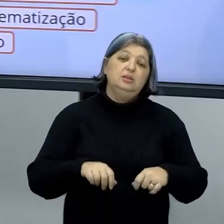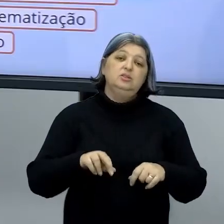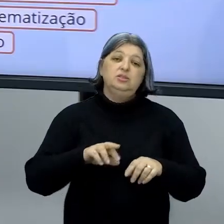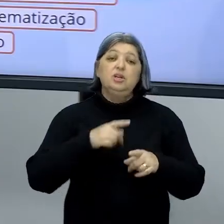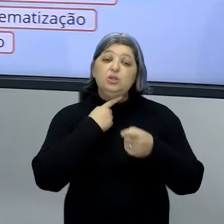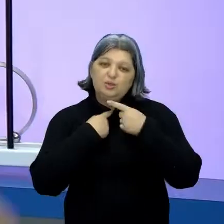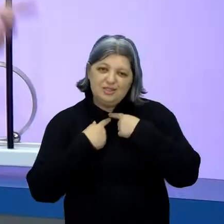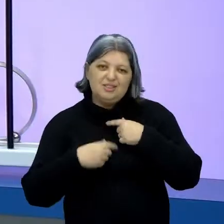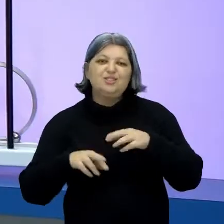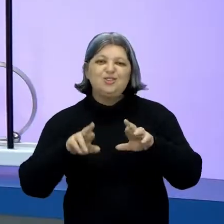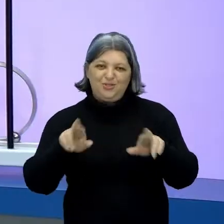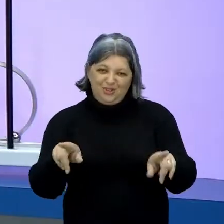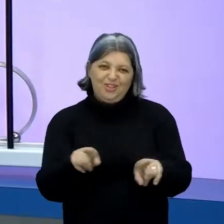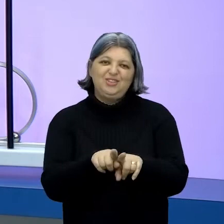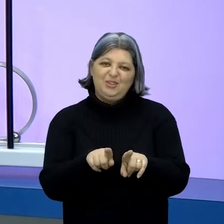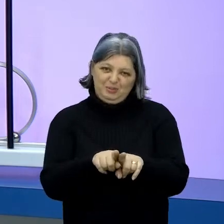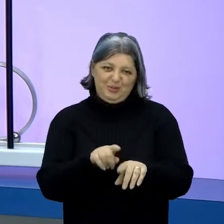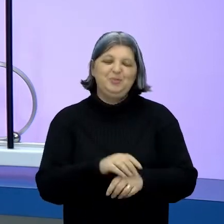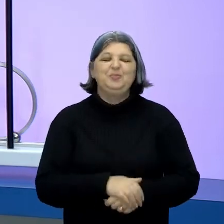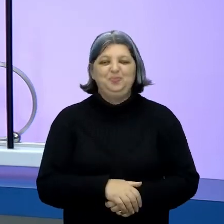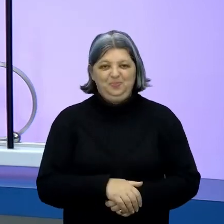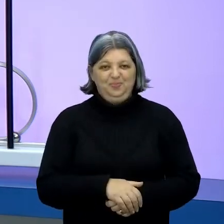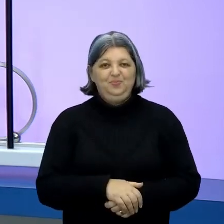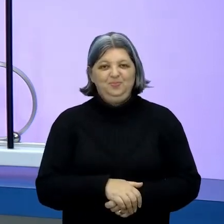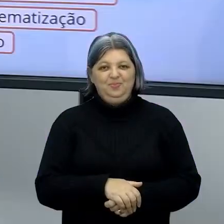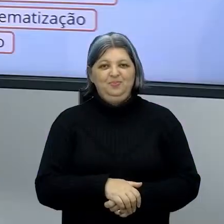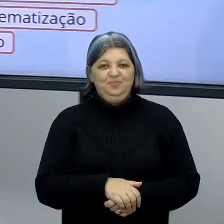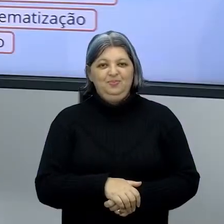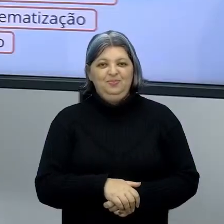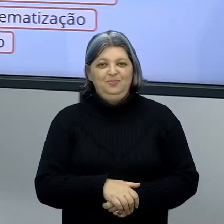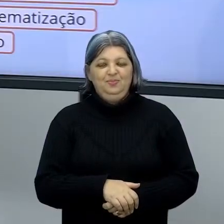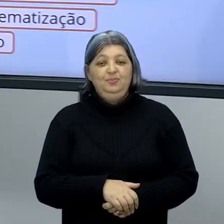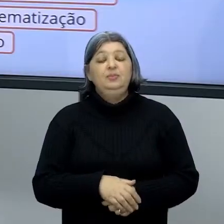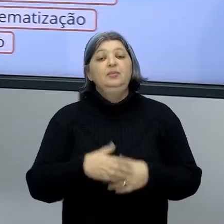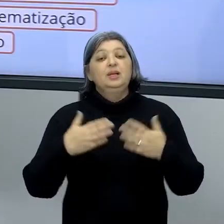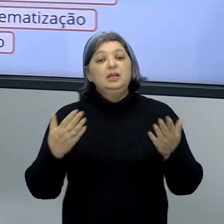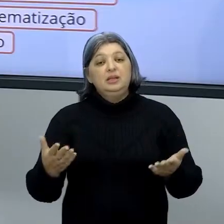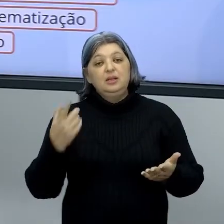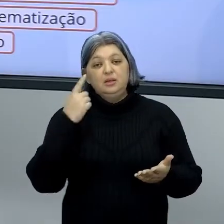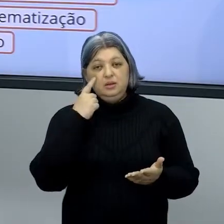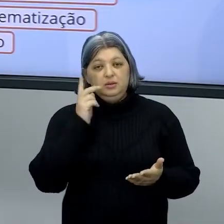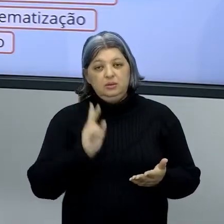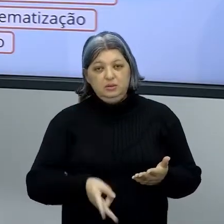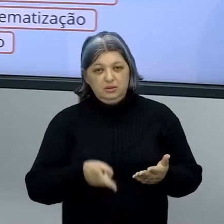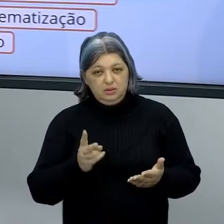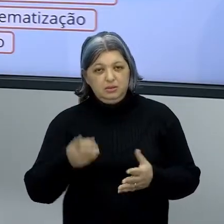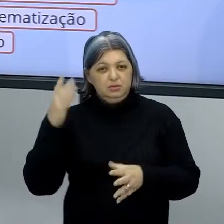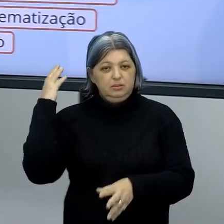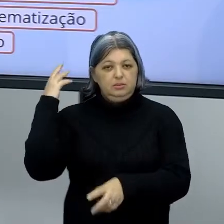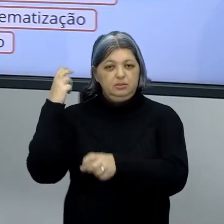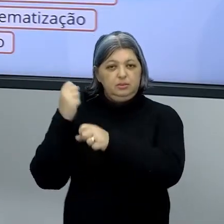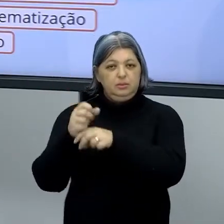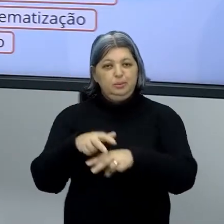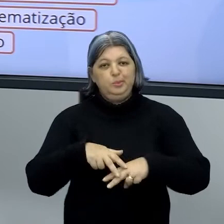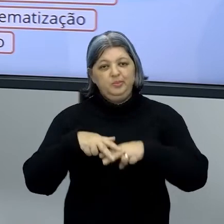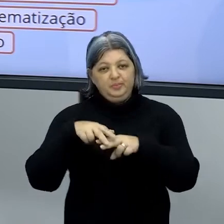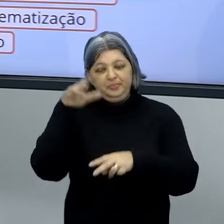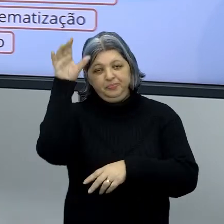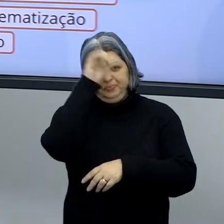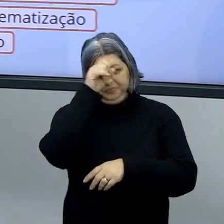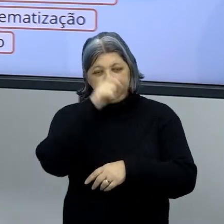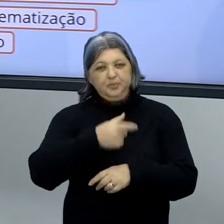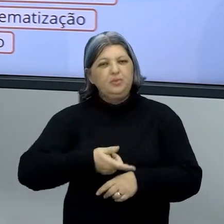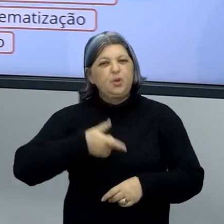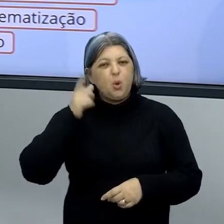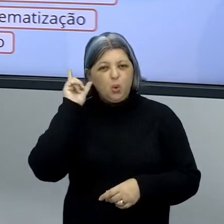também. Exato, boa. Os desejos são diferentes também. São diferentes. Então vamos lá, então passando aí por todas as etapas, nós aprendemos a falar,